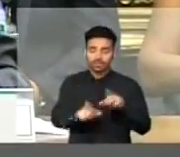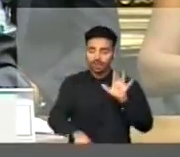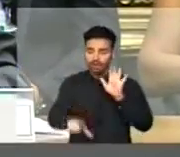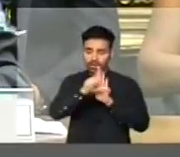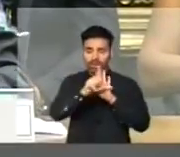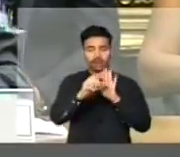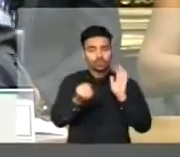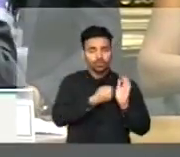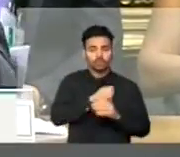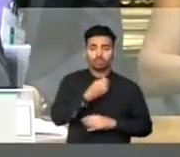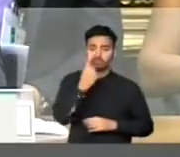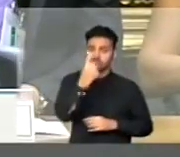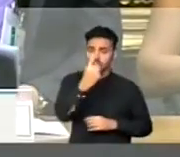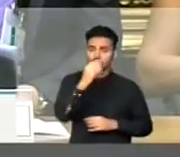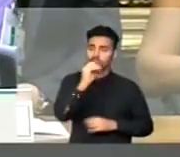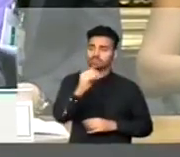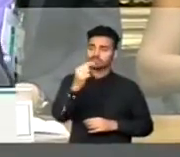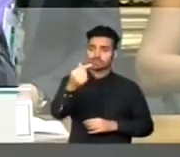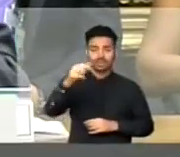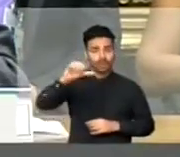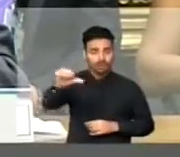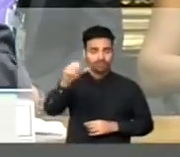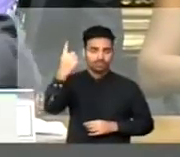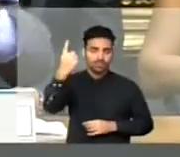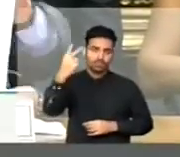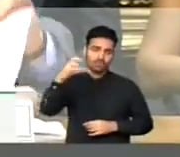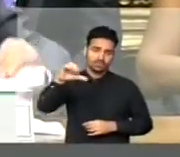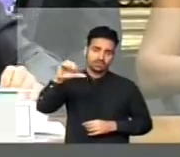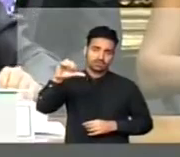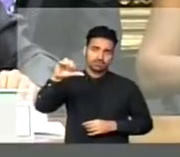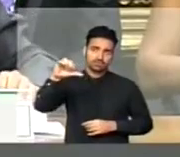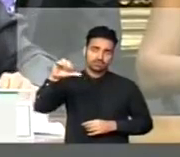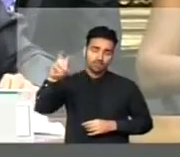Específica 1079 de 1950.